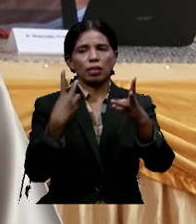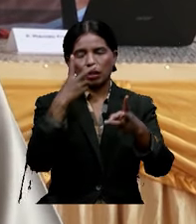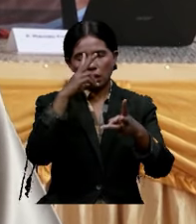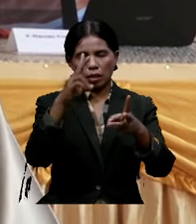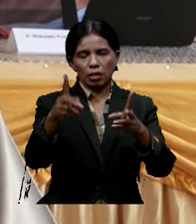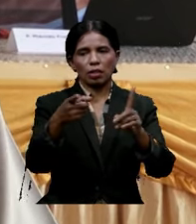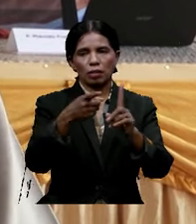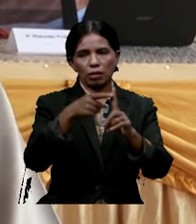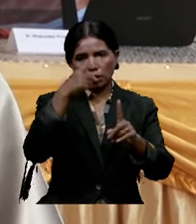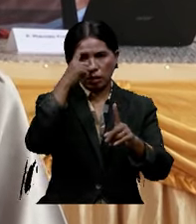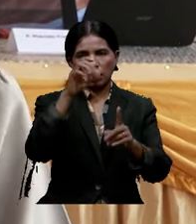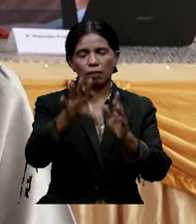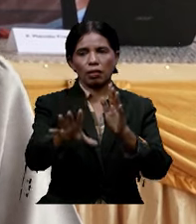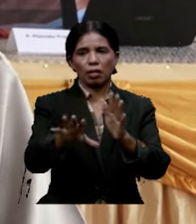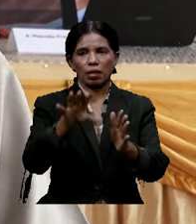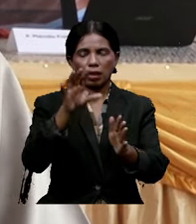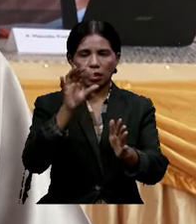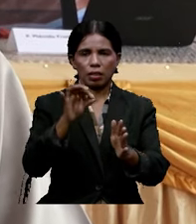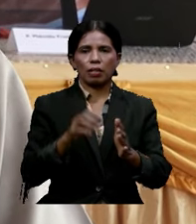cruz tamba ema hetan accidente